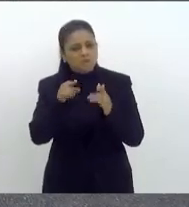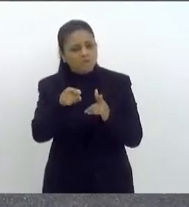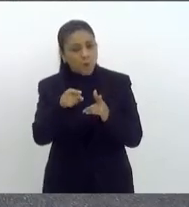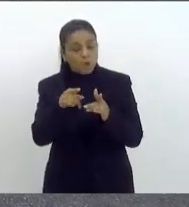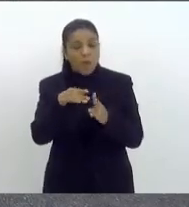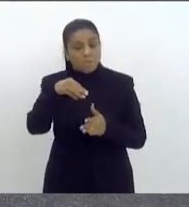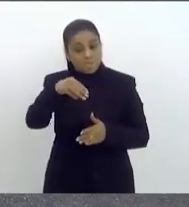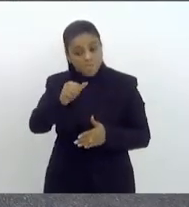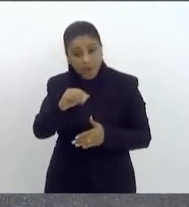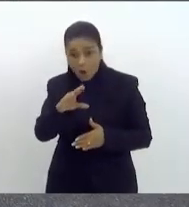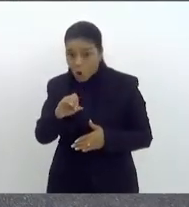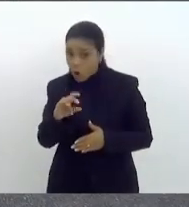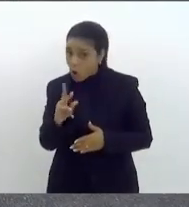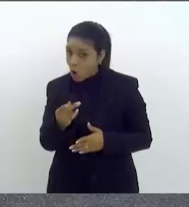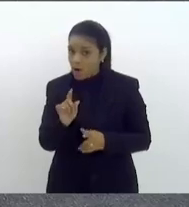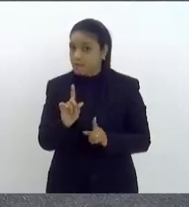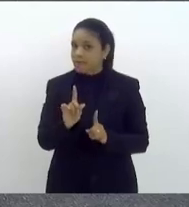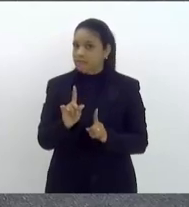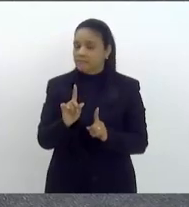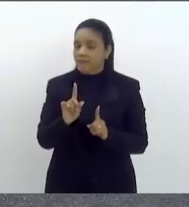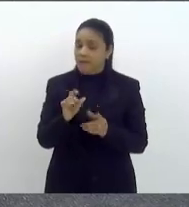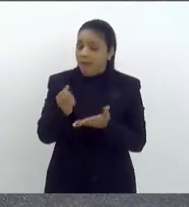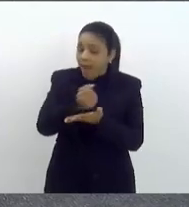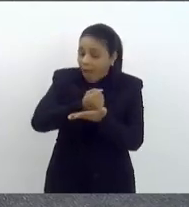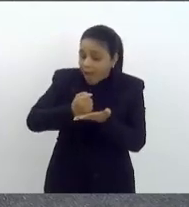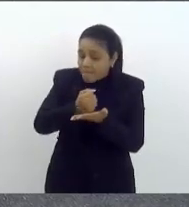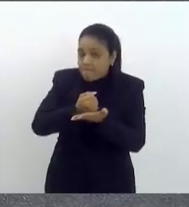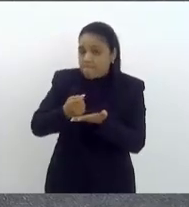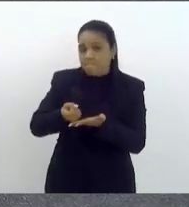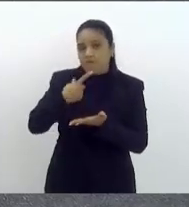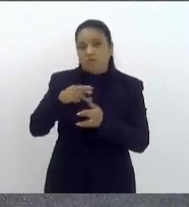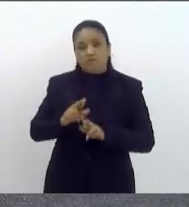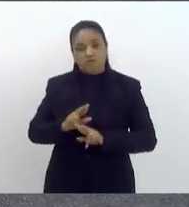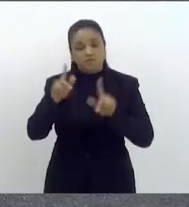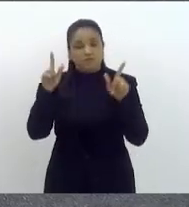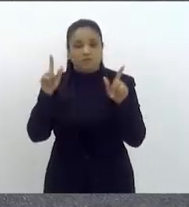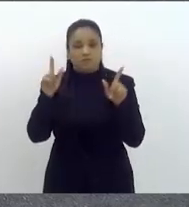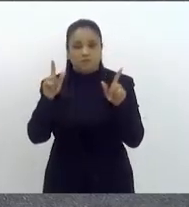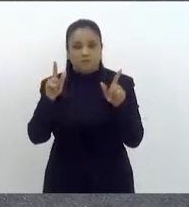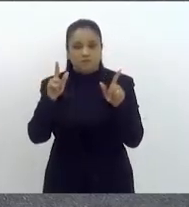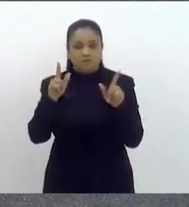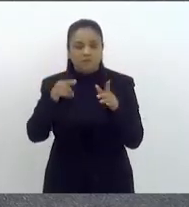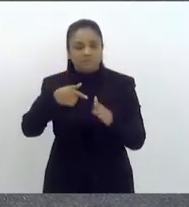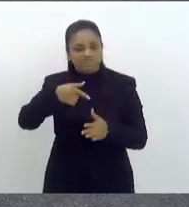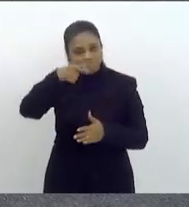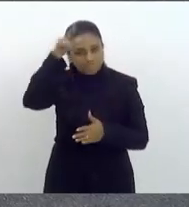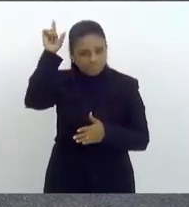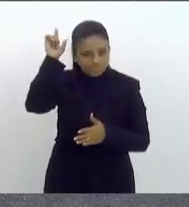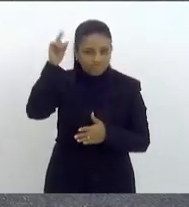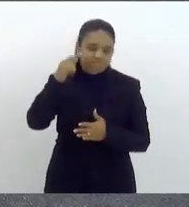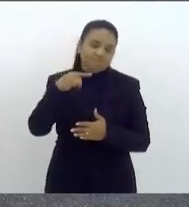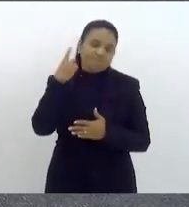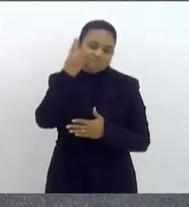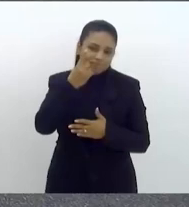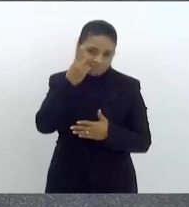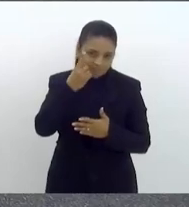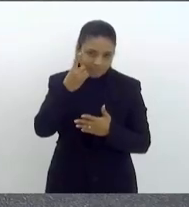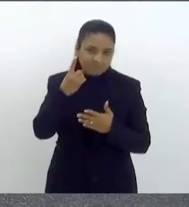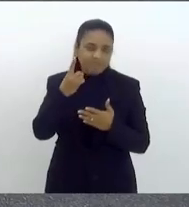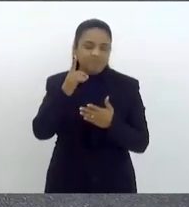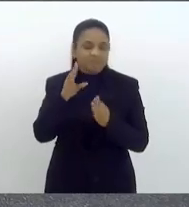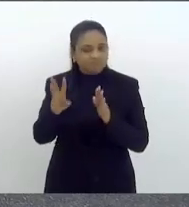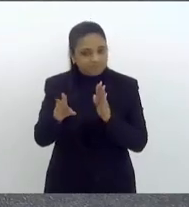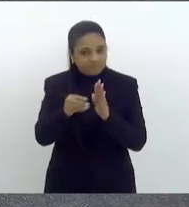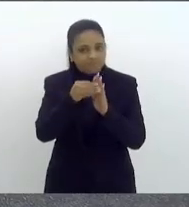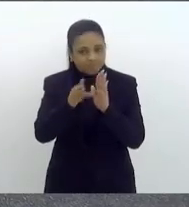isso é remédio é remédio é o que consta no substitutivo do deputado Luiz Paulo então lembrando a vossa excelência